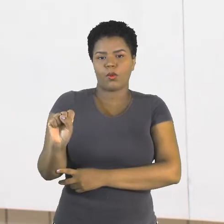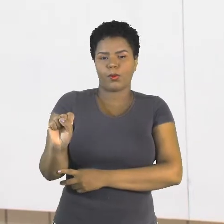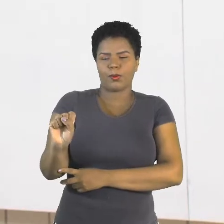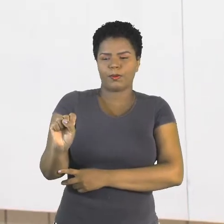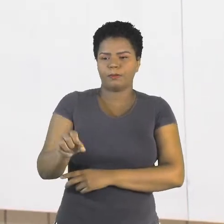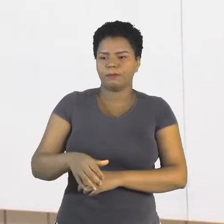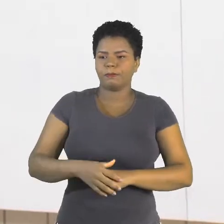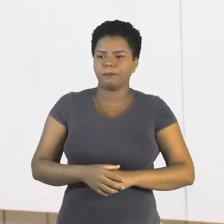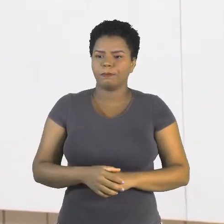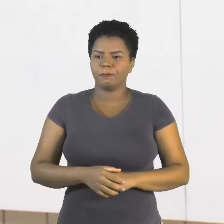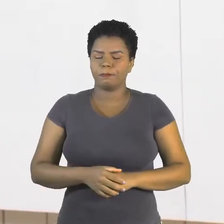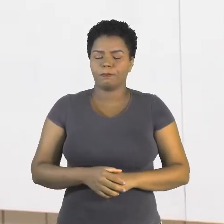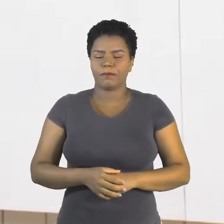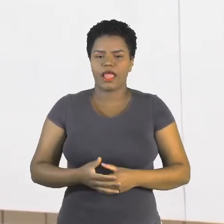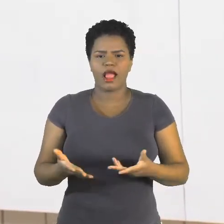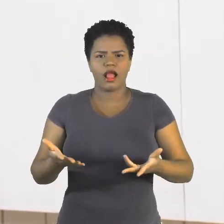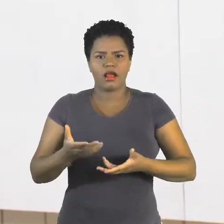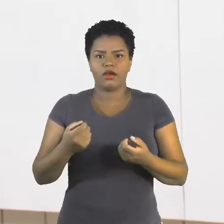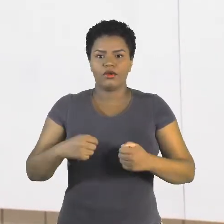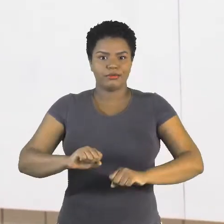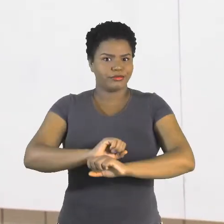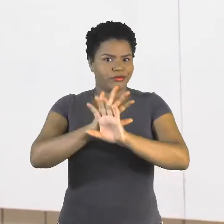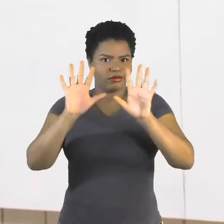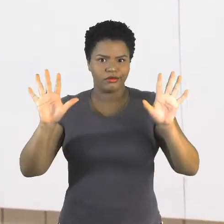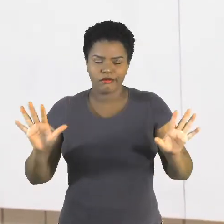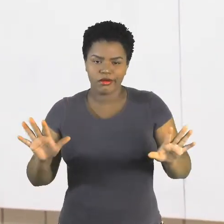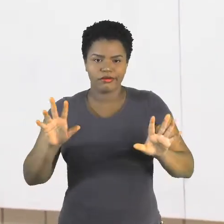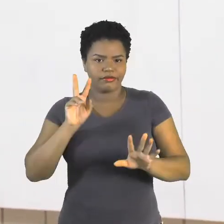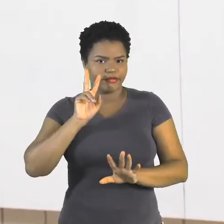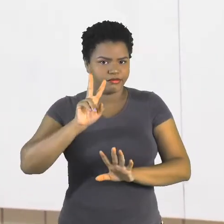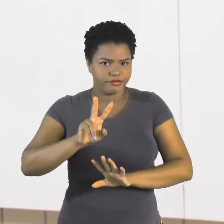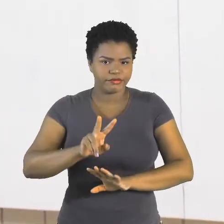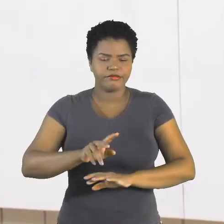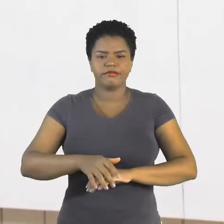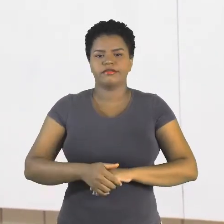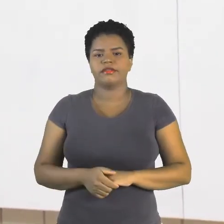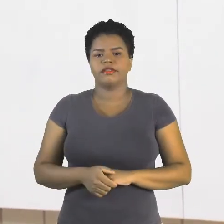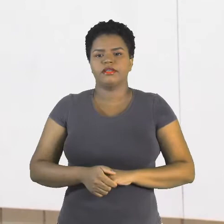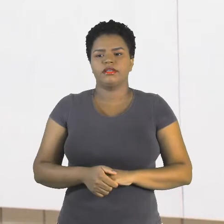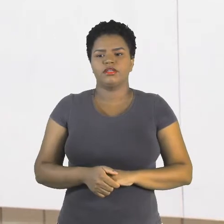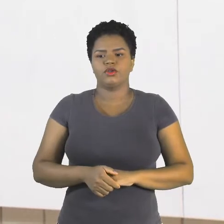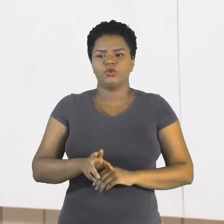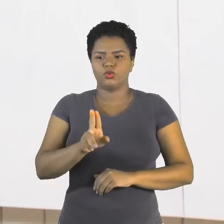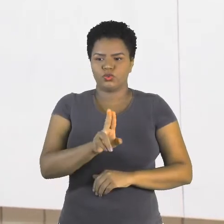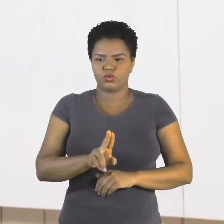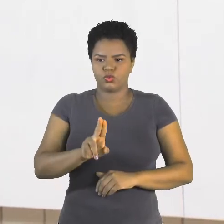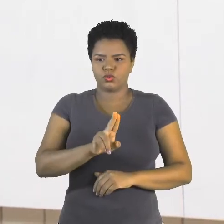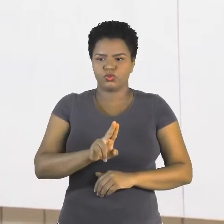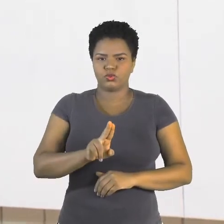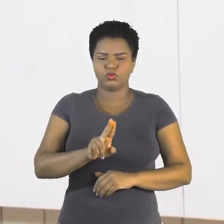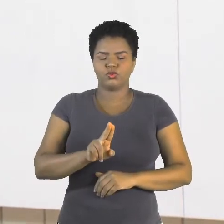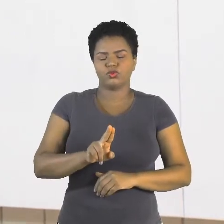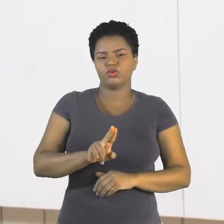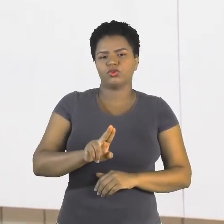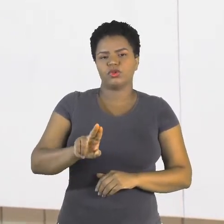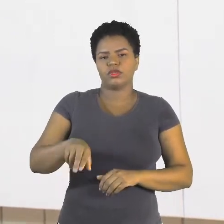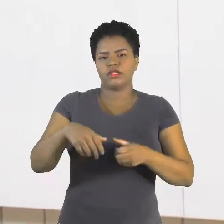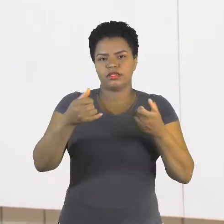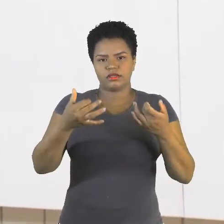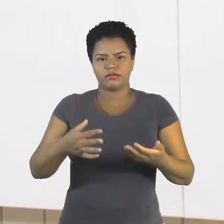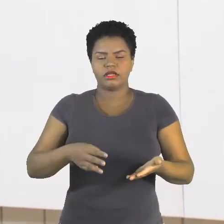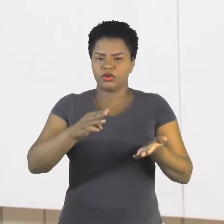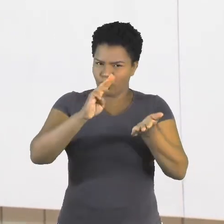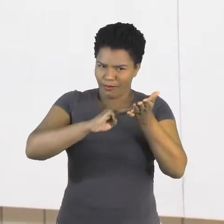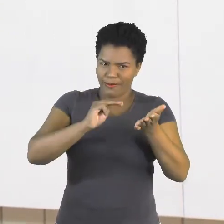vai ver de forma muito evidente, muito clara, a aplicação daquela definição, daquele método que eu